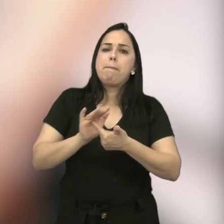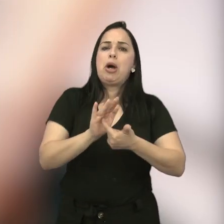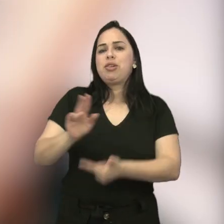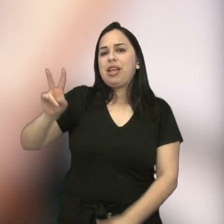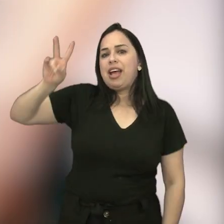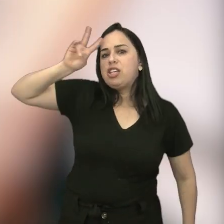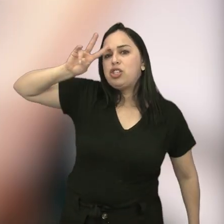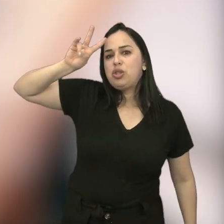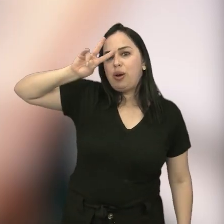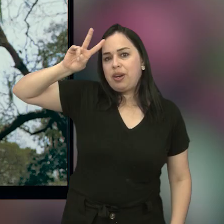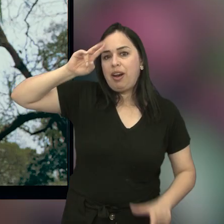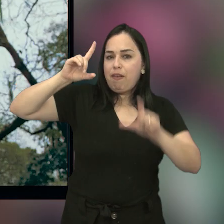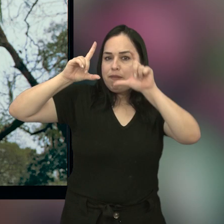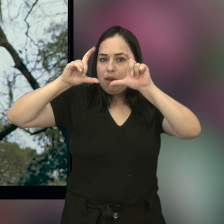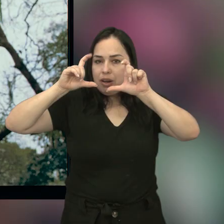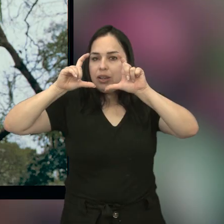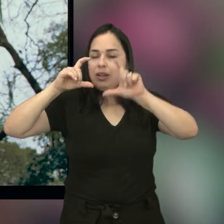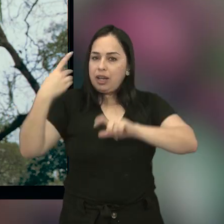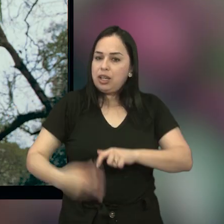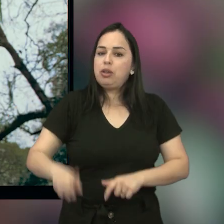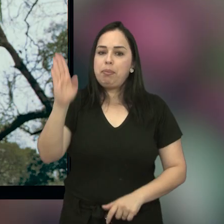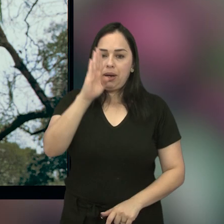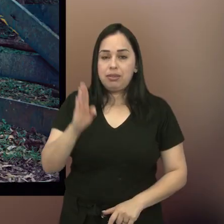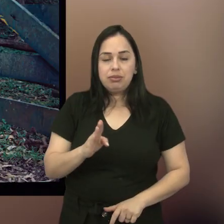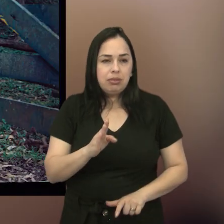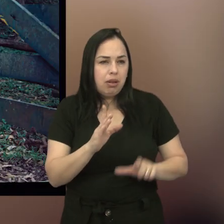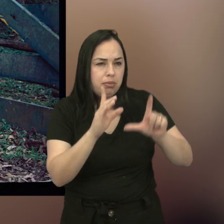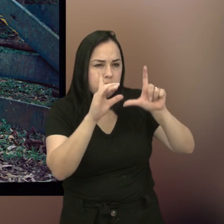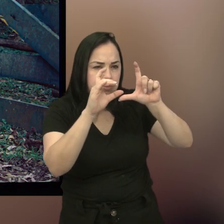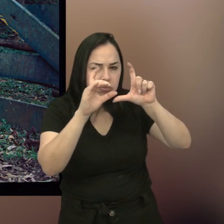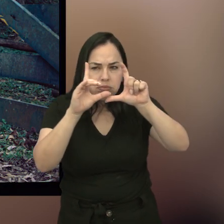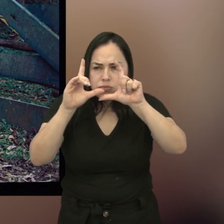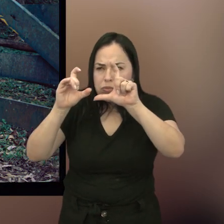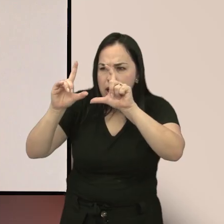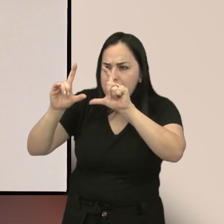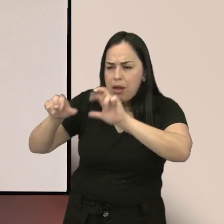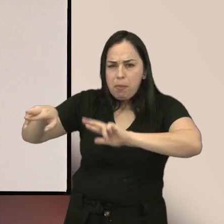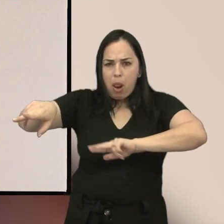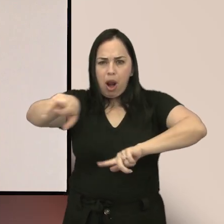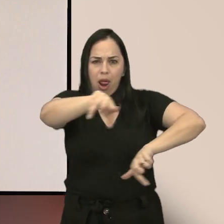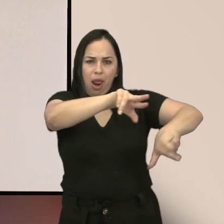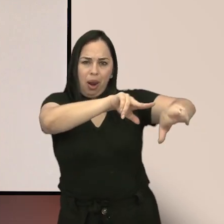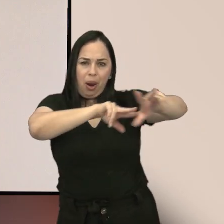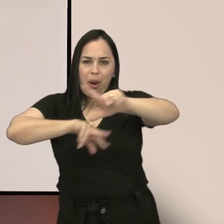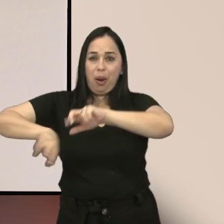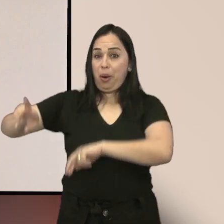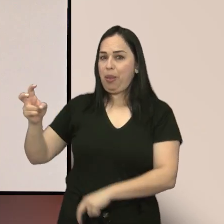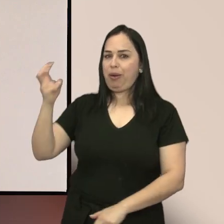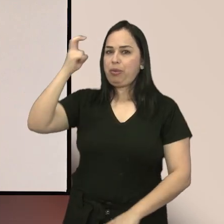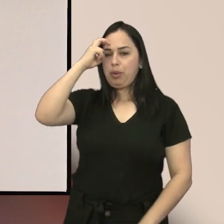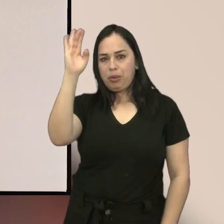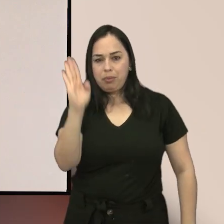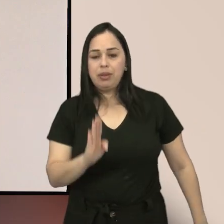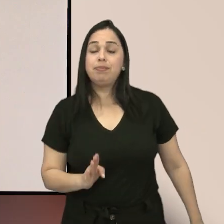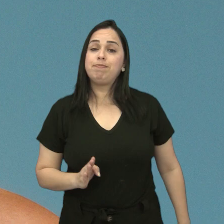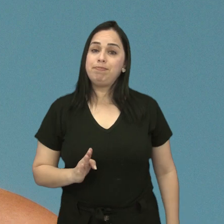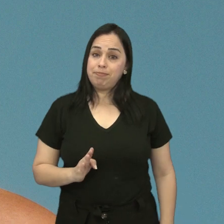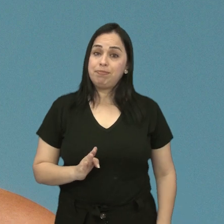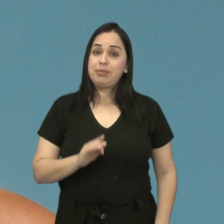capturar, através de seus olhares, a diversidade do povo e da cultura brasileira, em todas as suas dores e